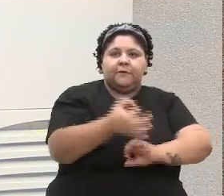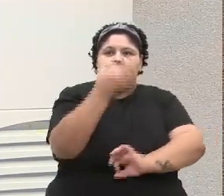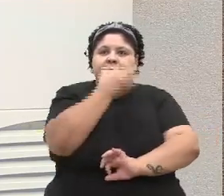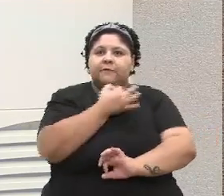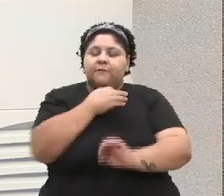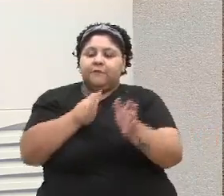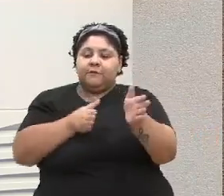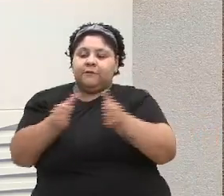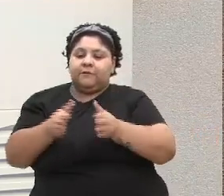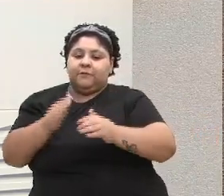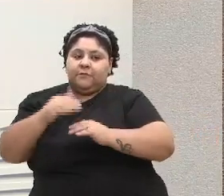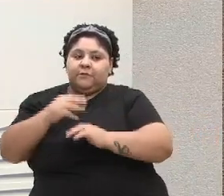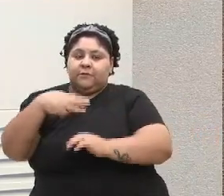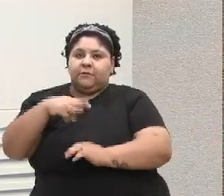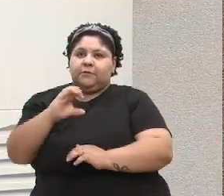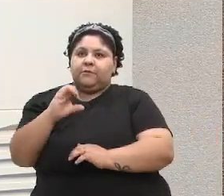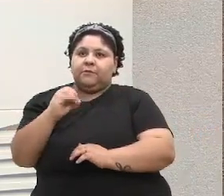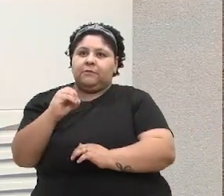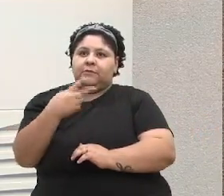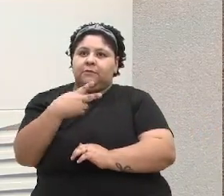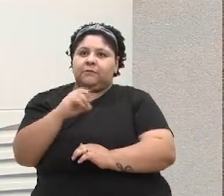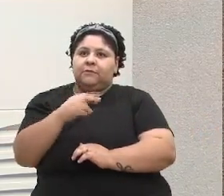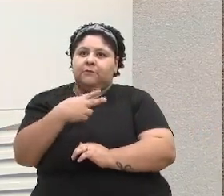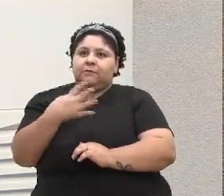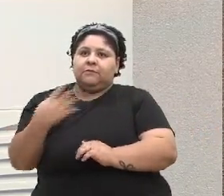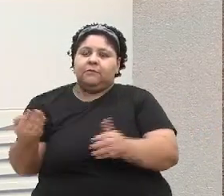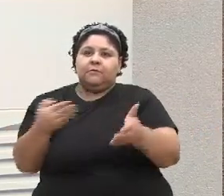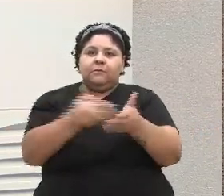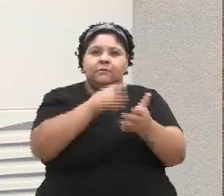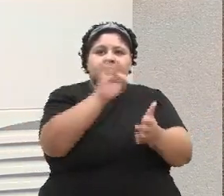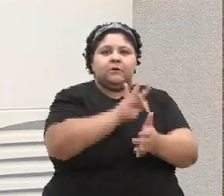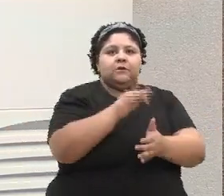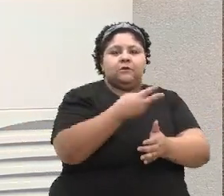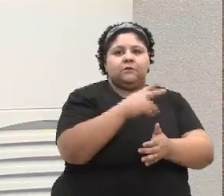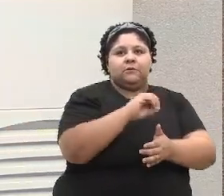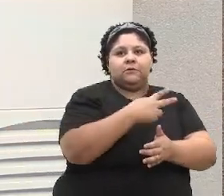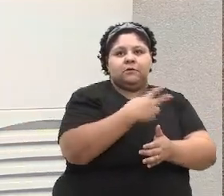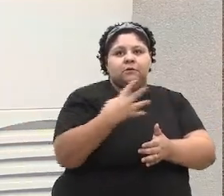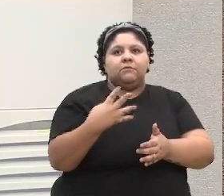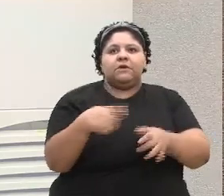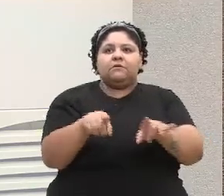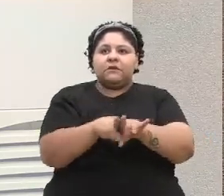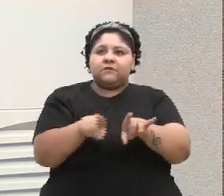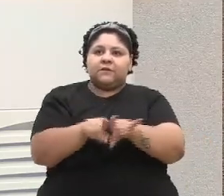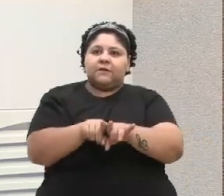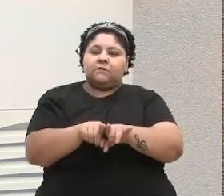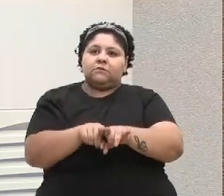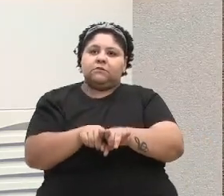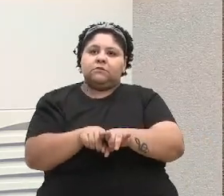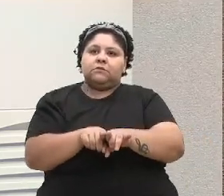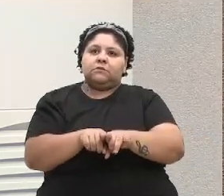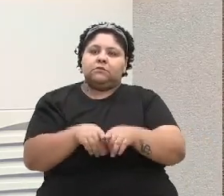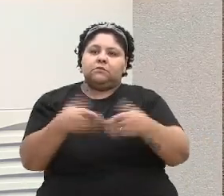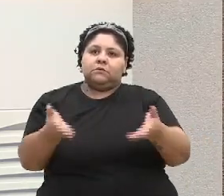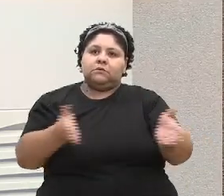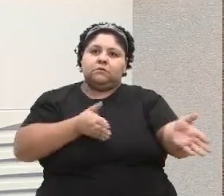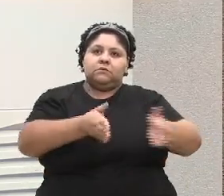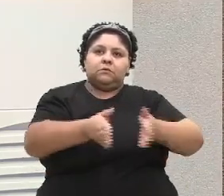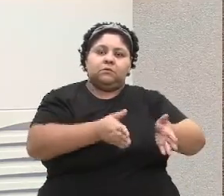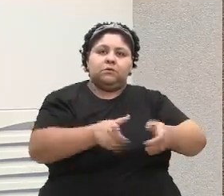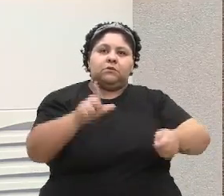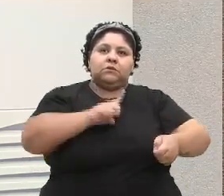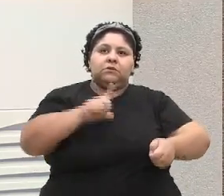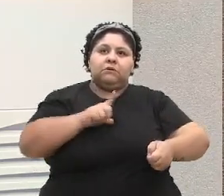período de maio de 2023 a fevereiro de 2024? Detalhar mês a mês. 13. No período de maio de 2023 a fevereiro de 2024, houve